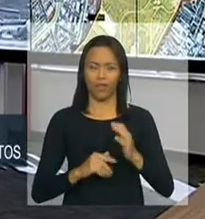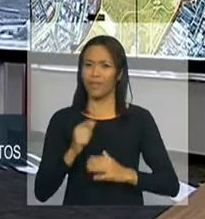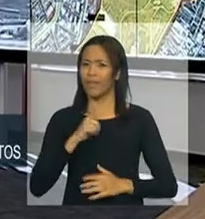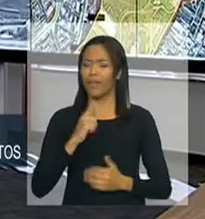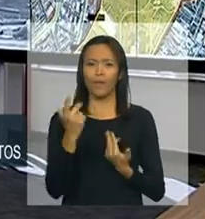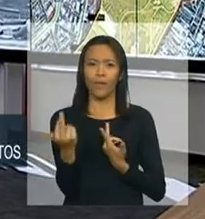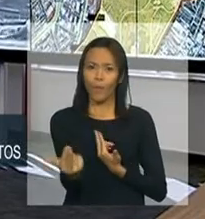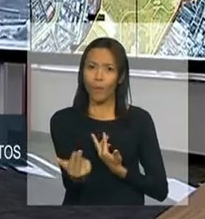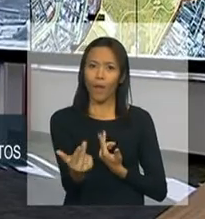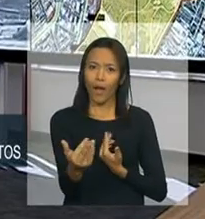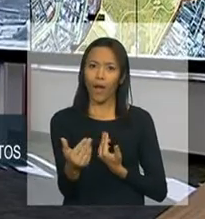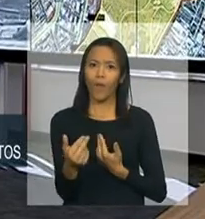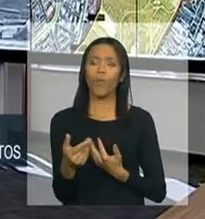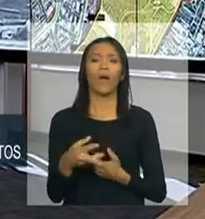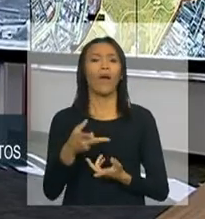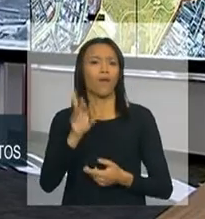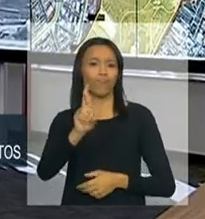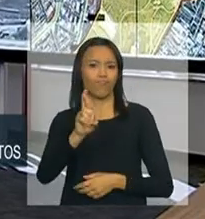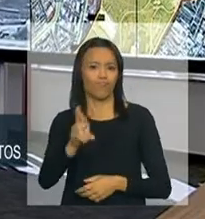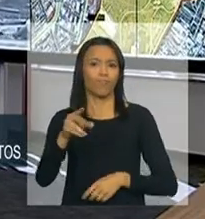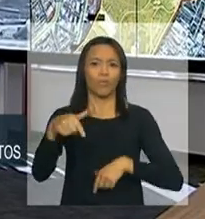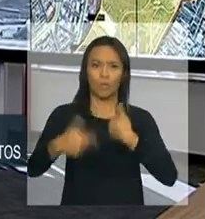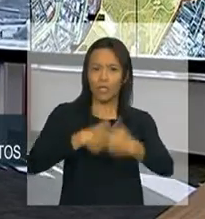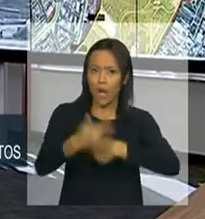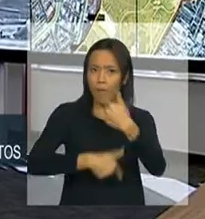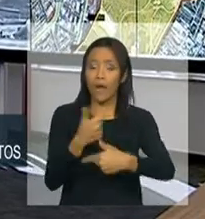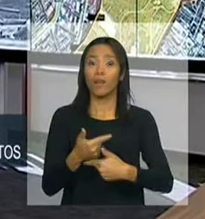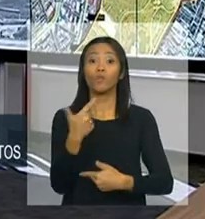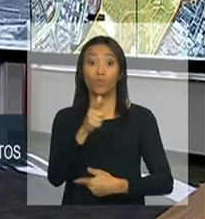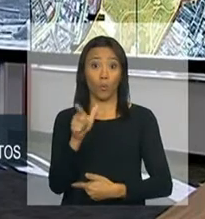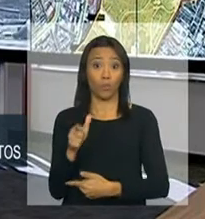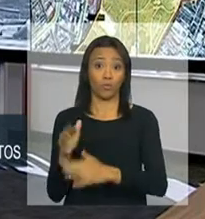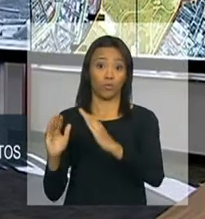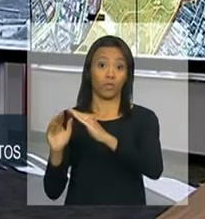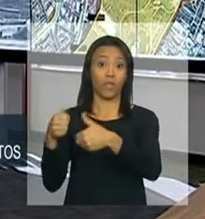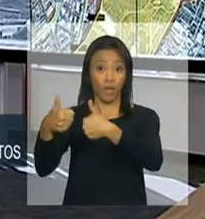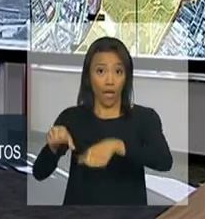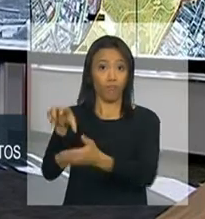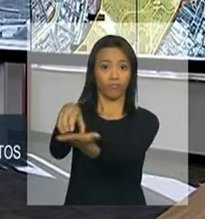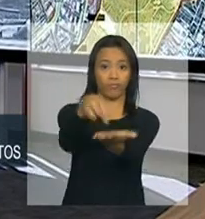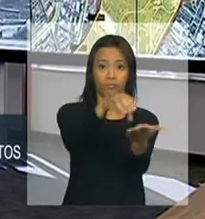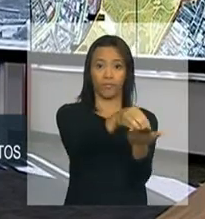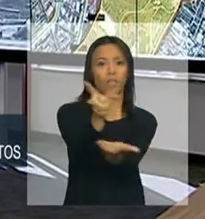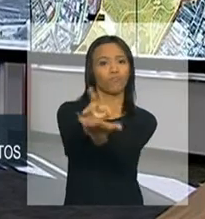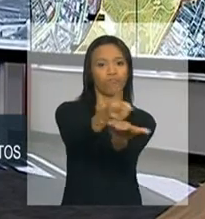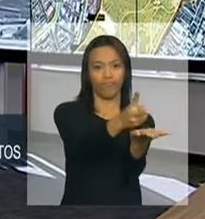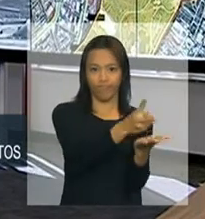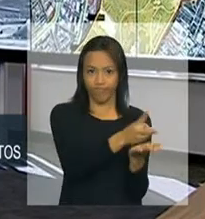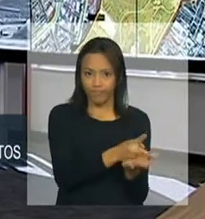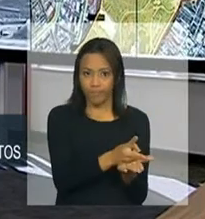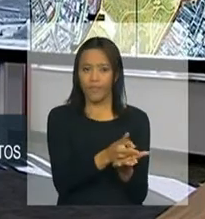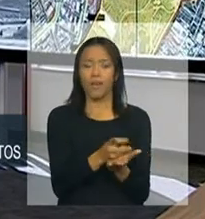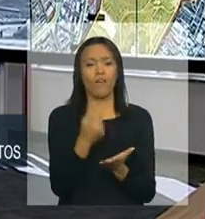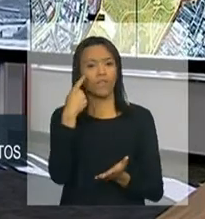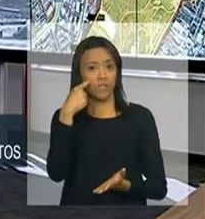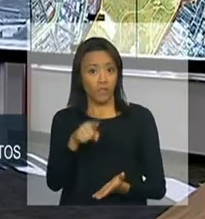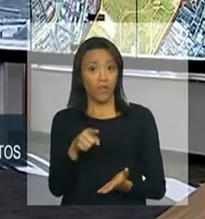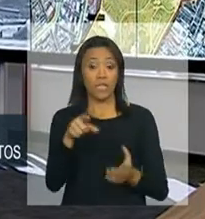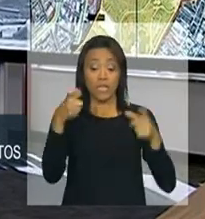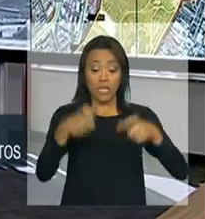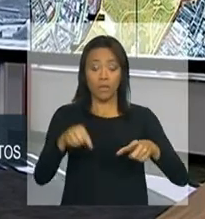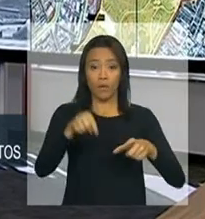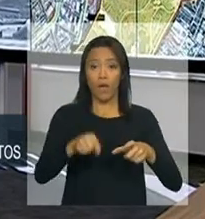mesmas funcionalidades dos centros fixos que são como esse que você está vendo aí na tela no local as equipes poderão